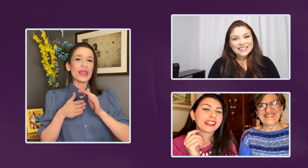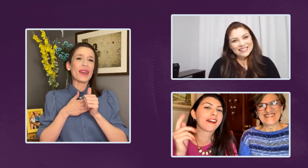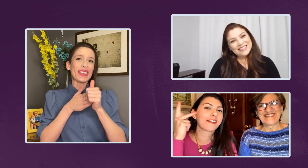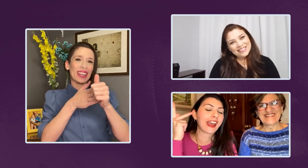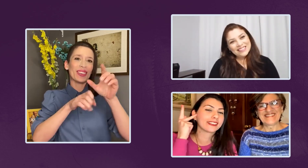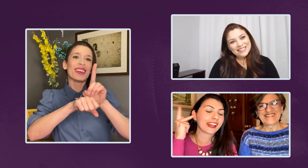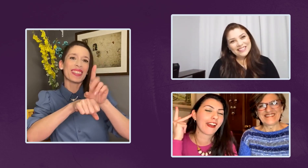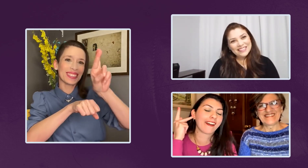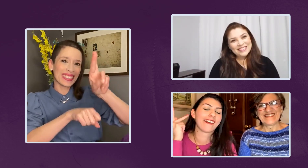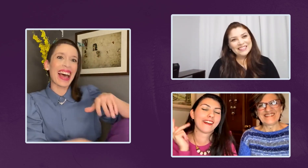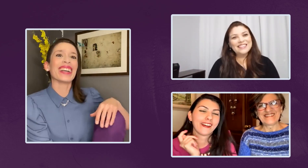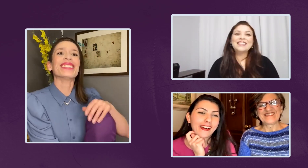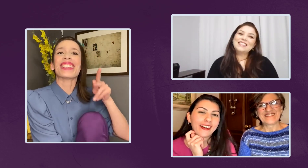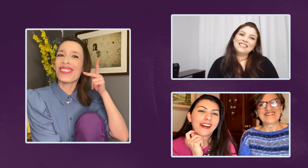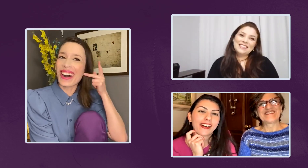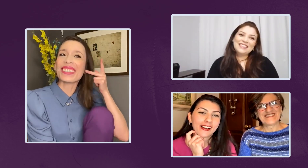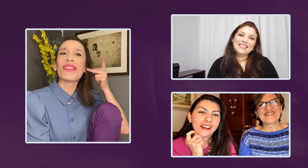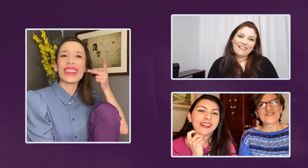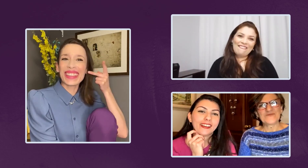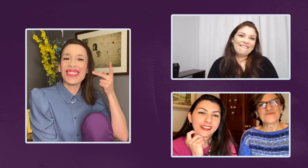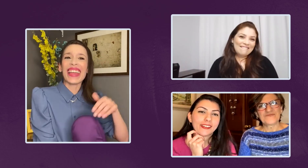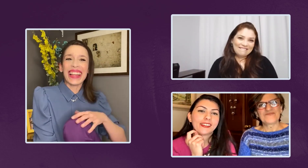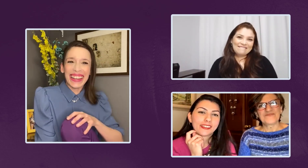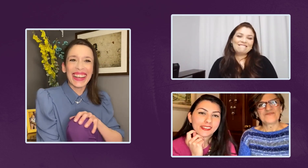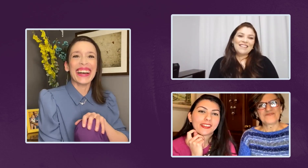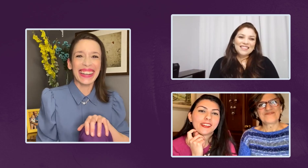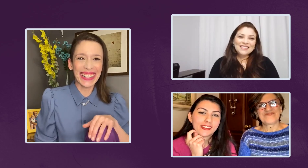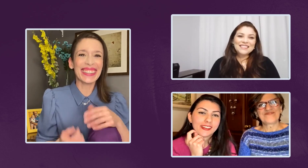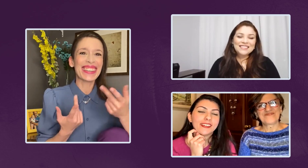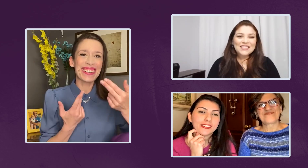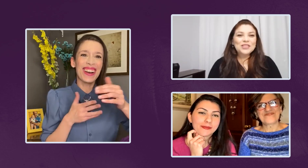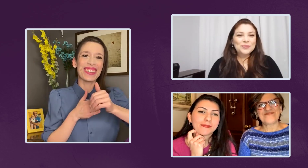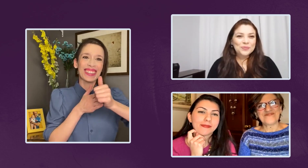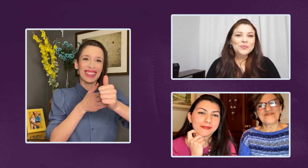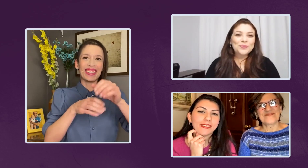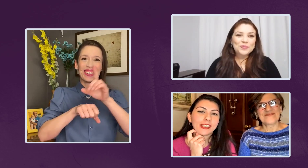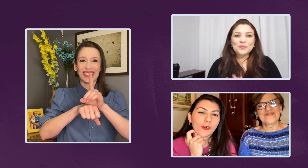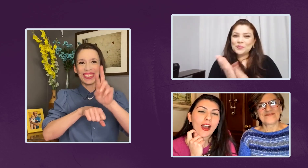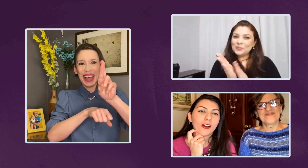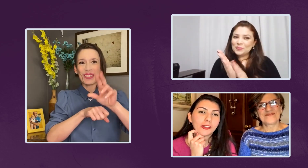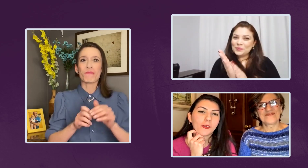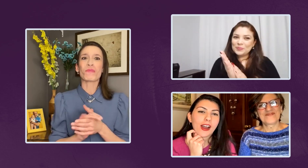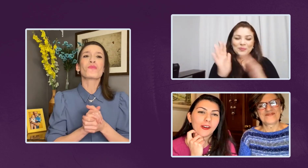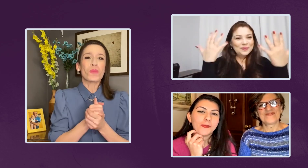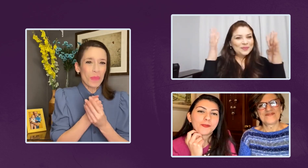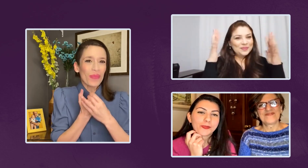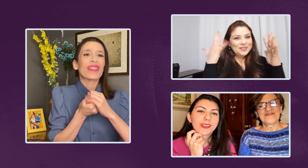Igual minha orientadora, doutorado. Igual e da Pri também. Igual